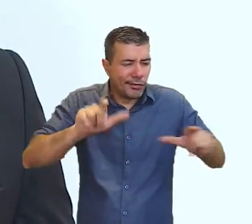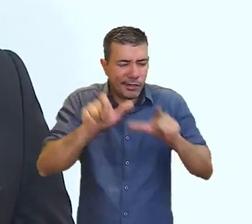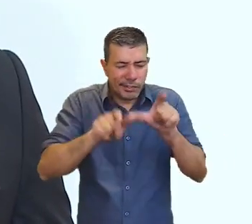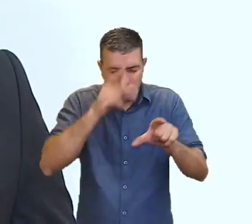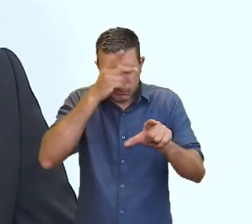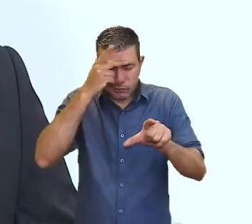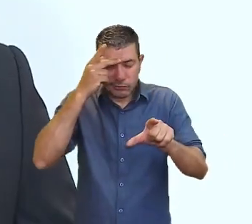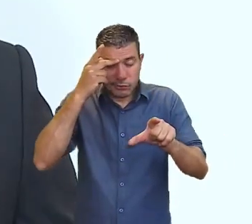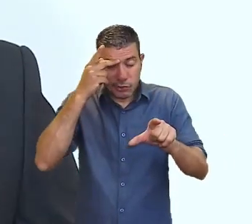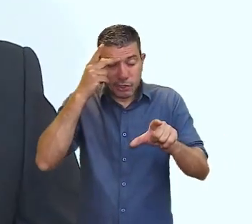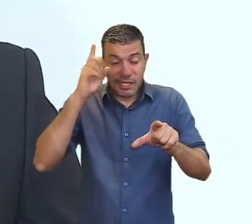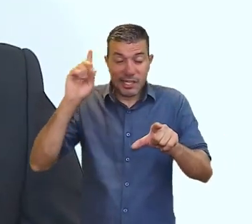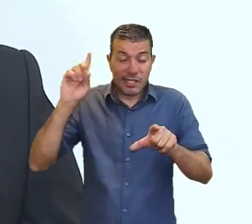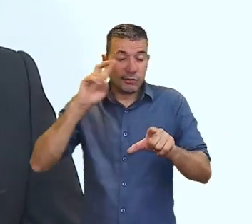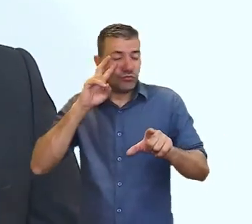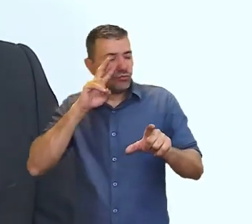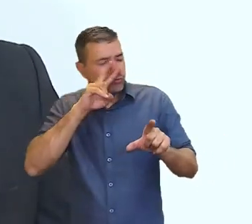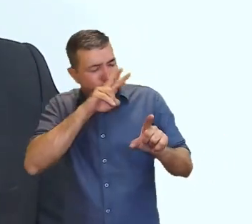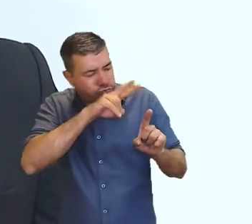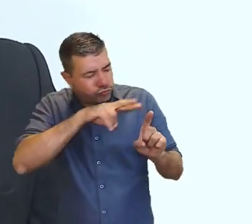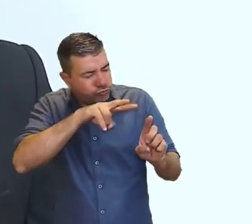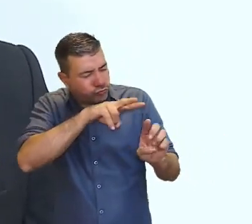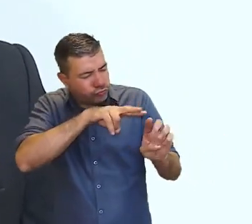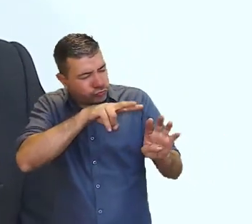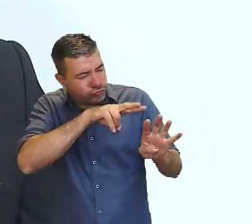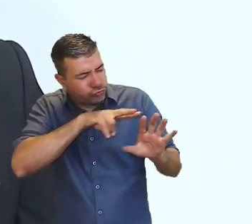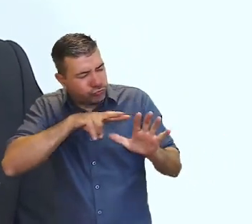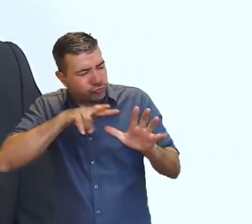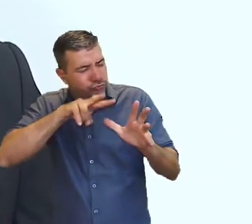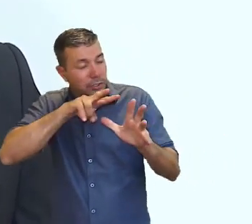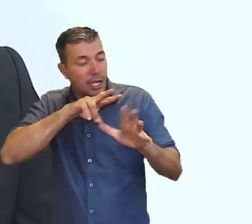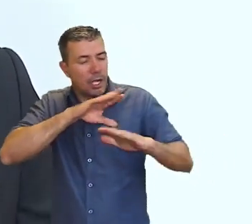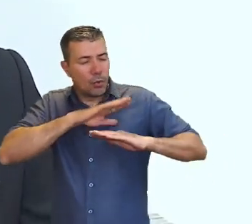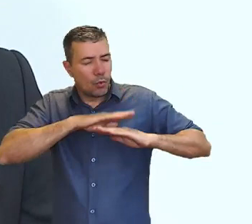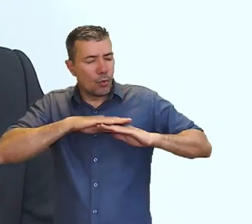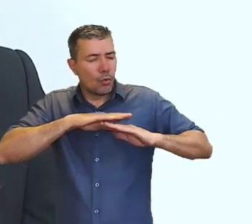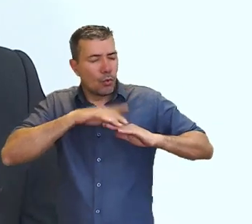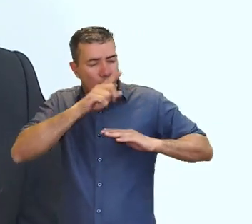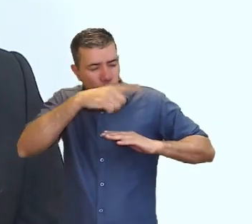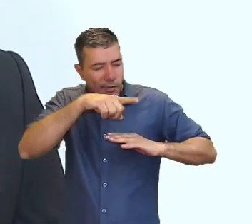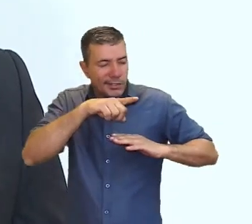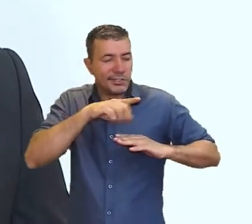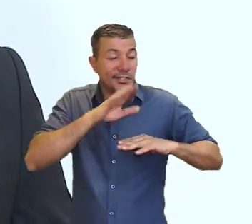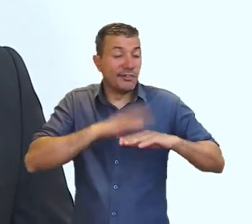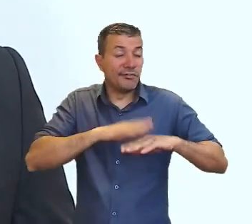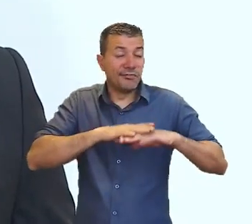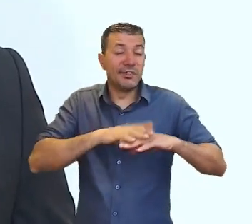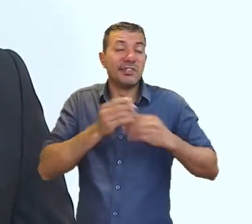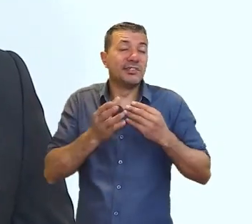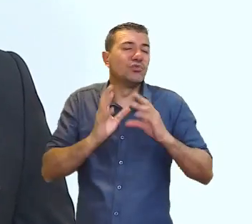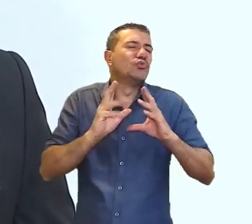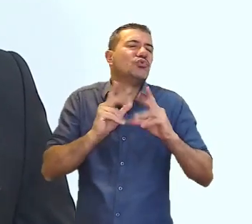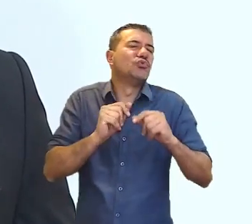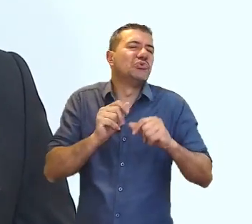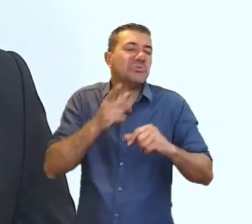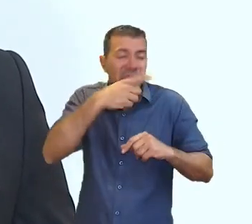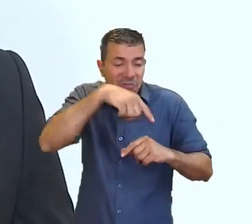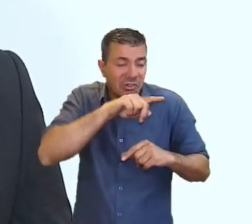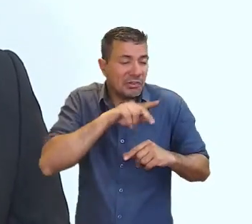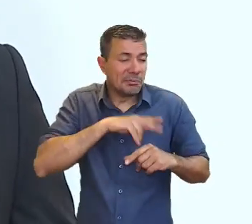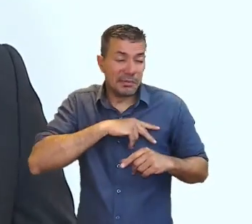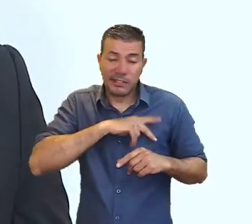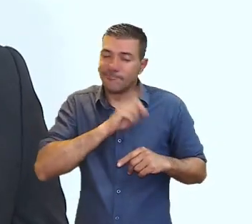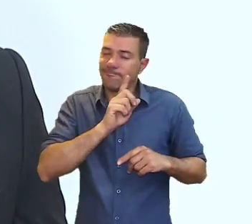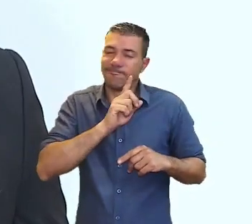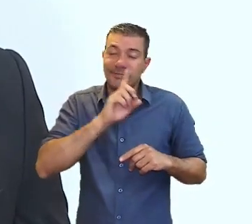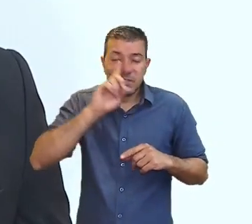O Senhor é o Deus que tem olhado para cada um de nós com muito carinho e tem feito por nós o que não merecemos. E até mesmo em coisas